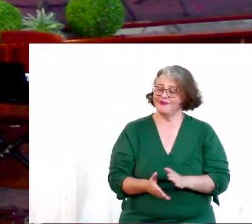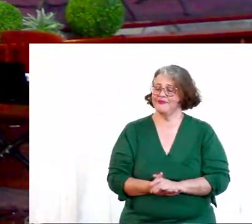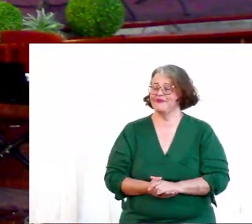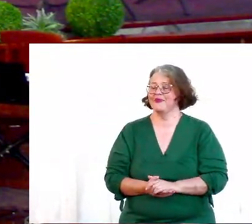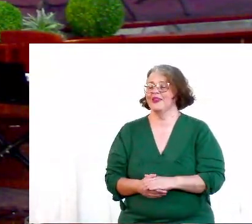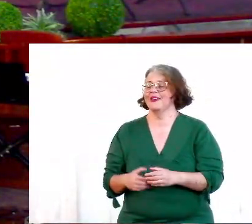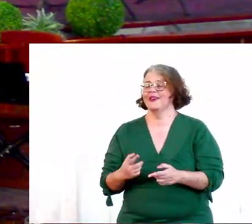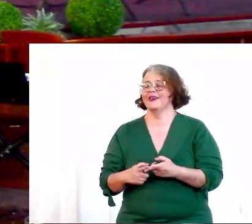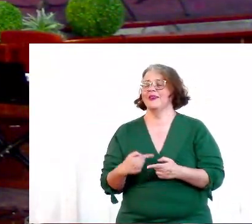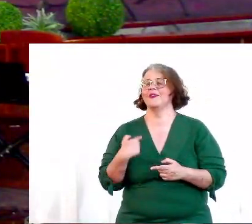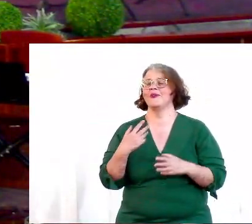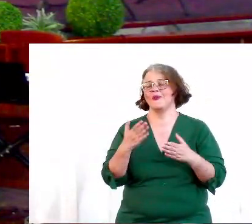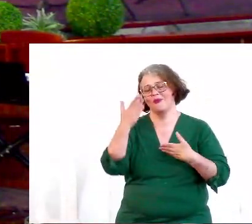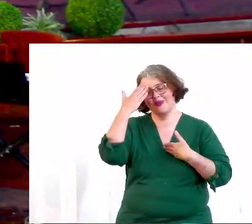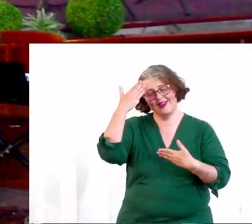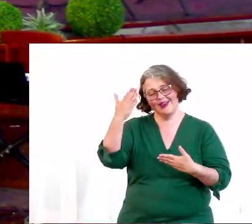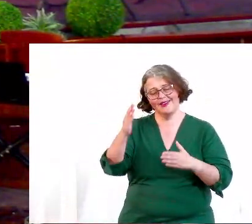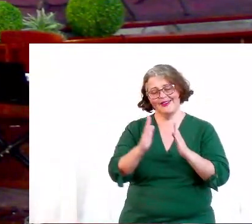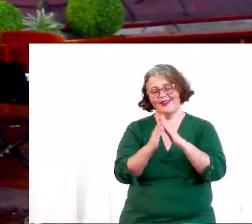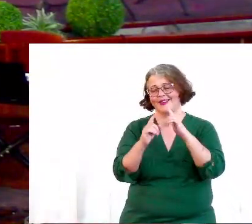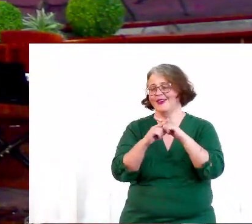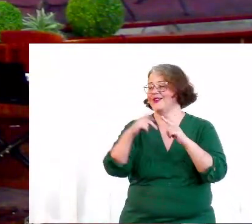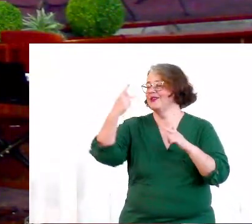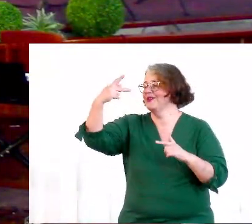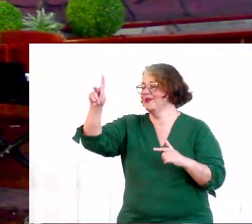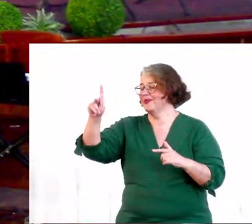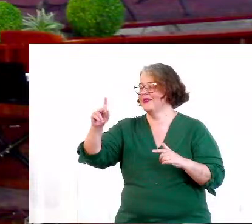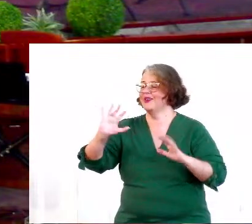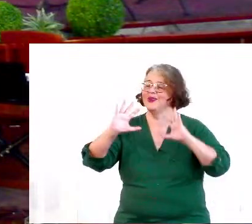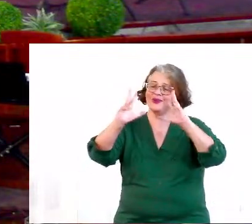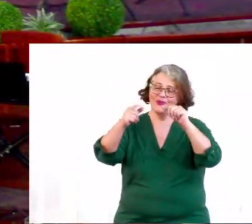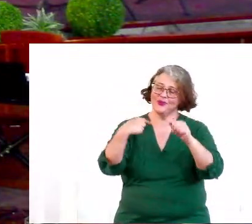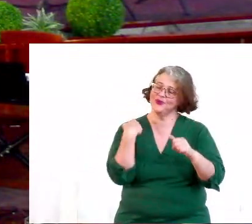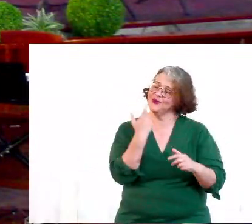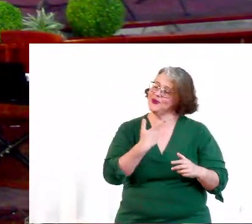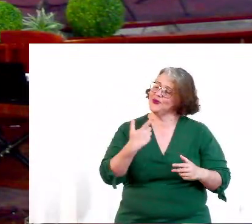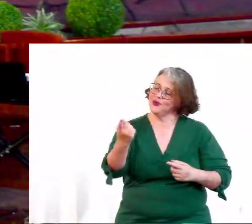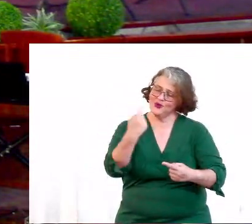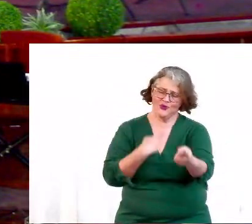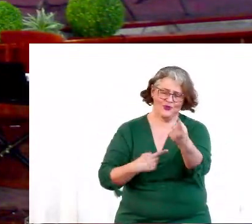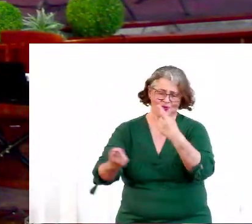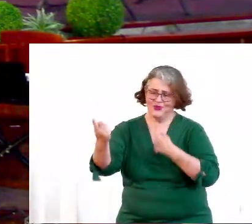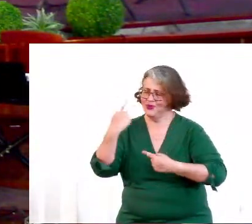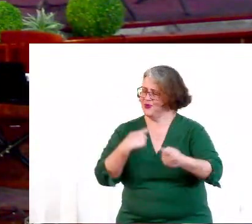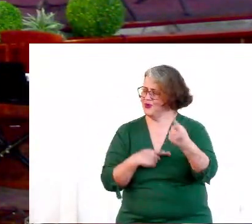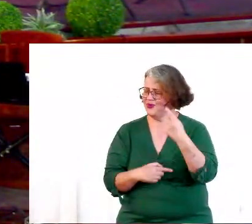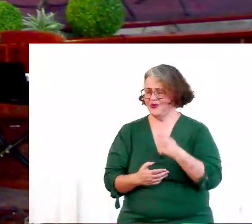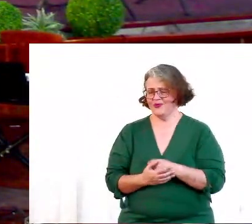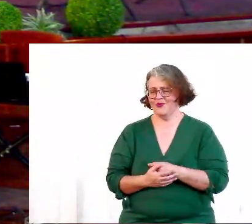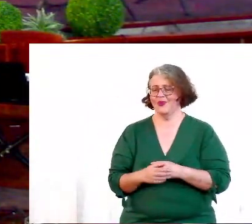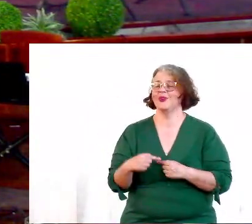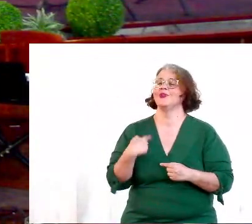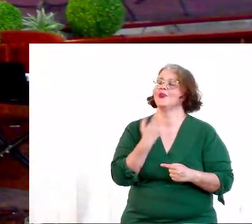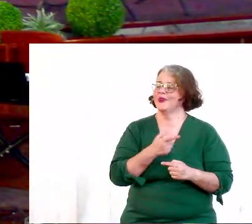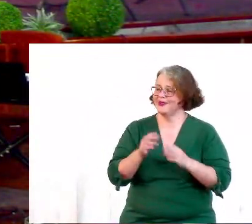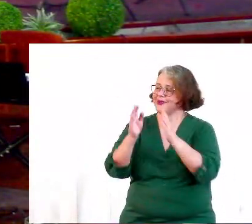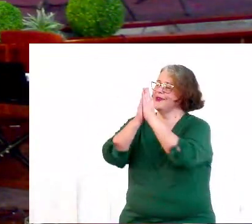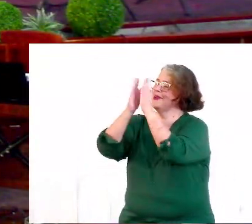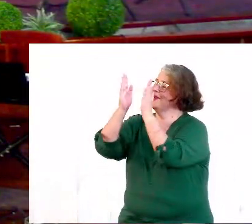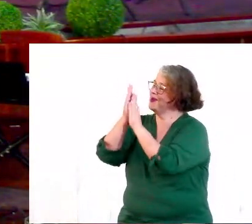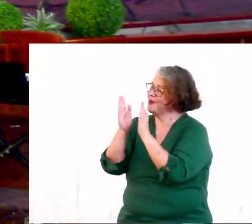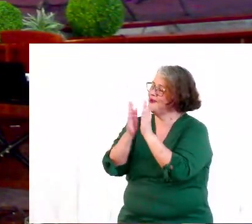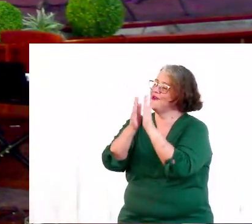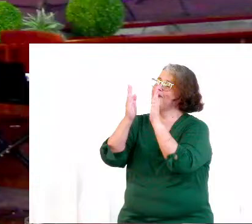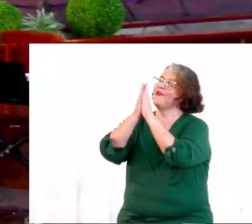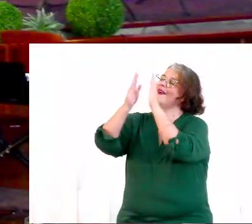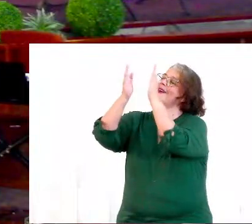igreja, e a todos nós que o Senhor redimiu pelo Seu sangue. Nós temos só que Te louvar e Te adorar